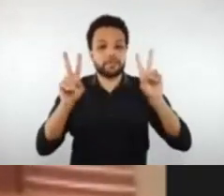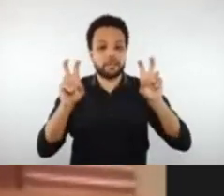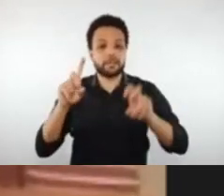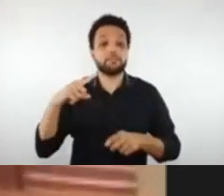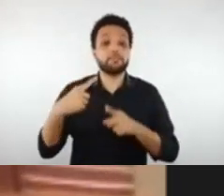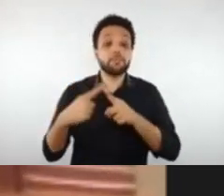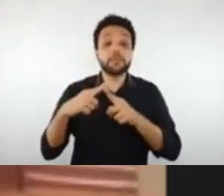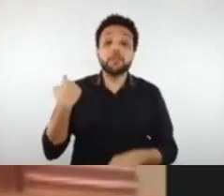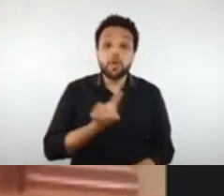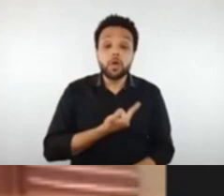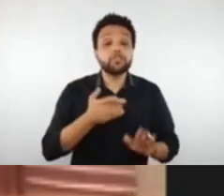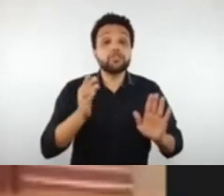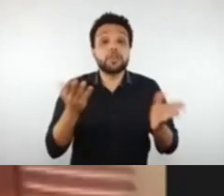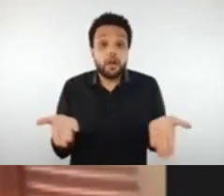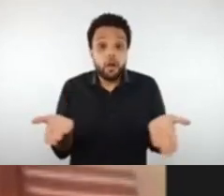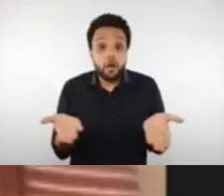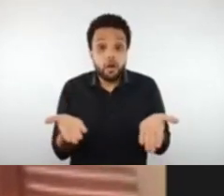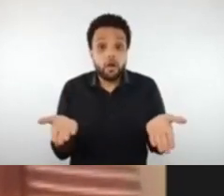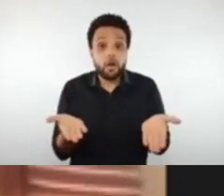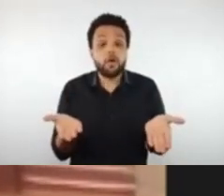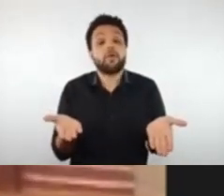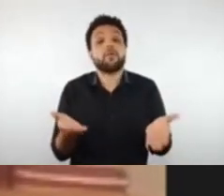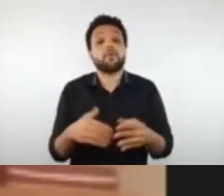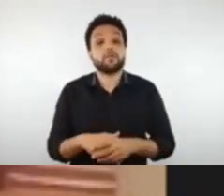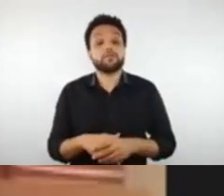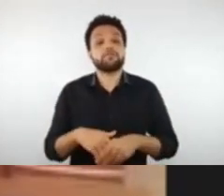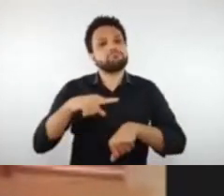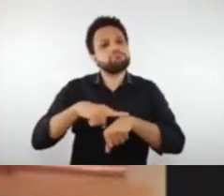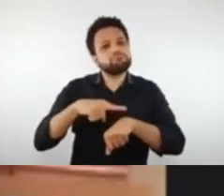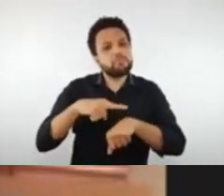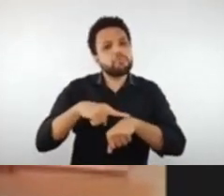tema, porque a gente está vivendo